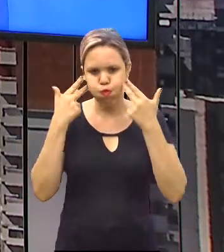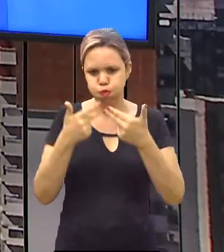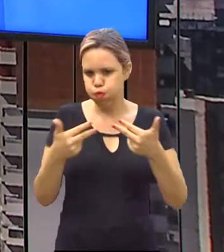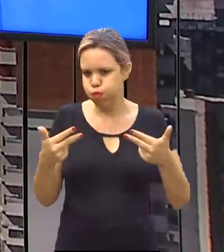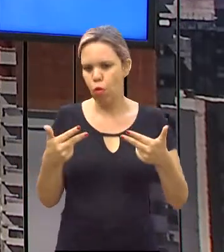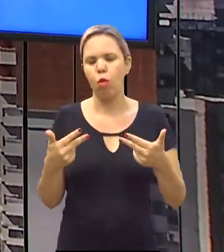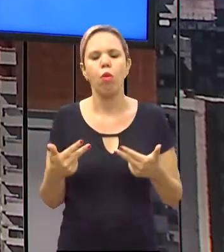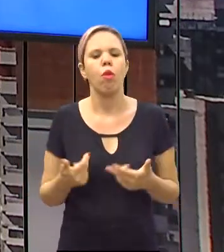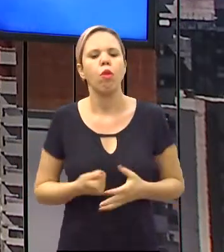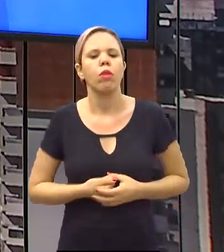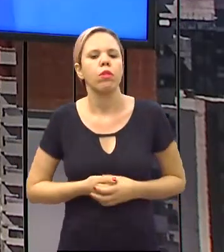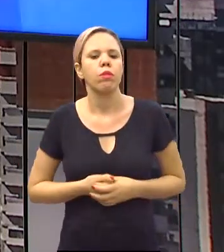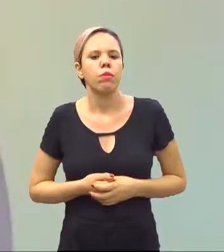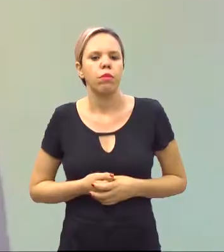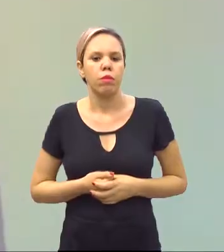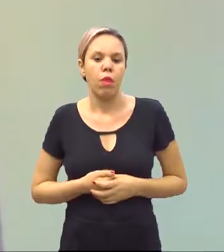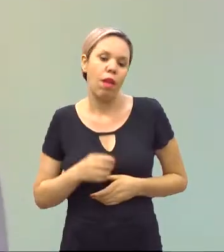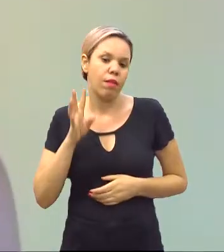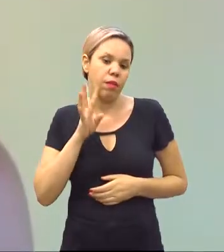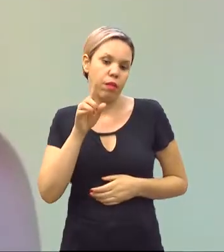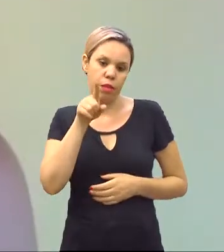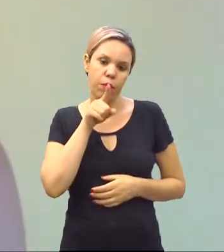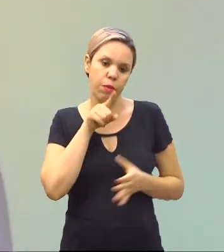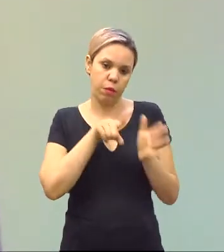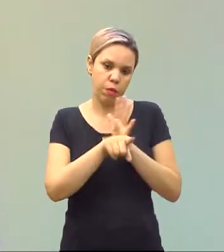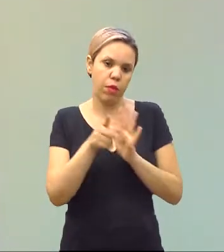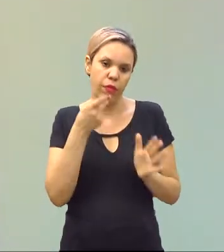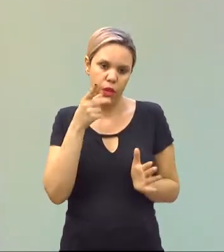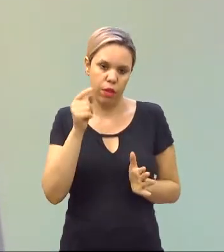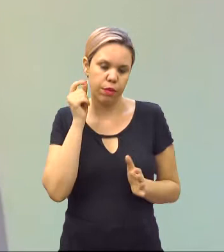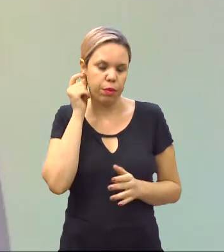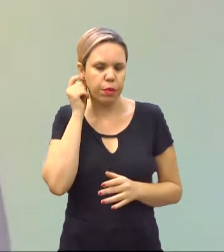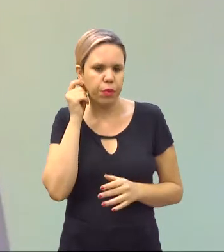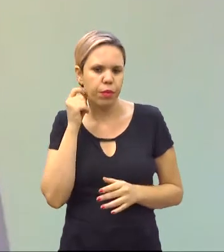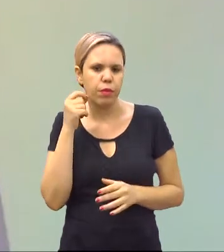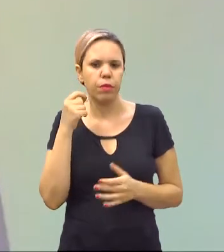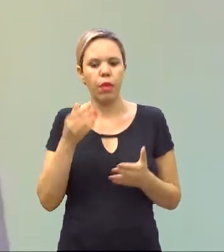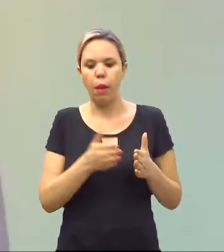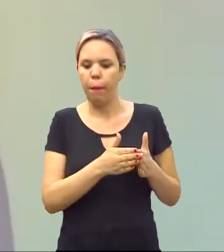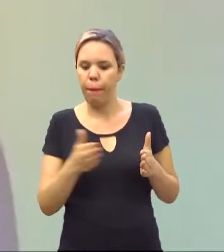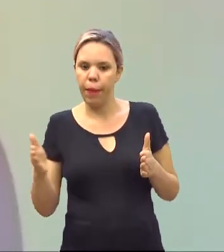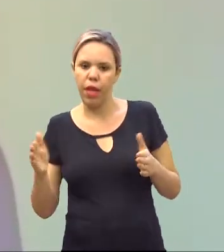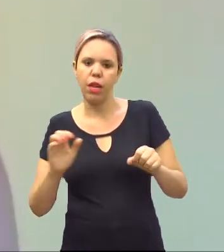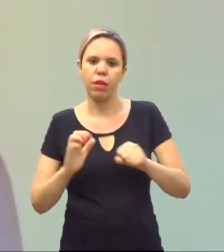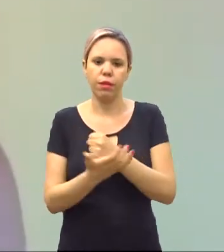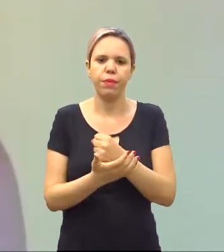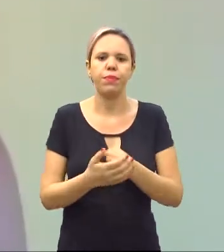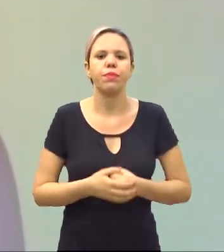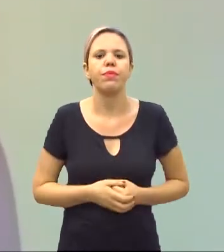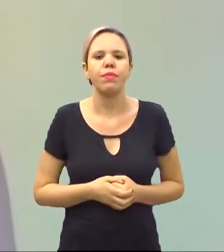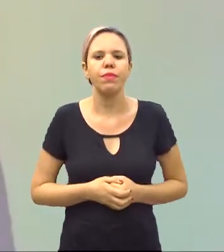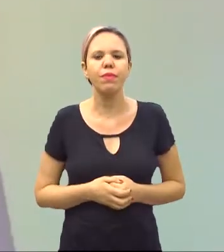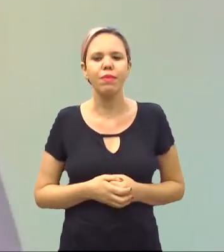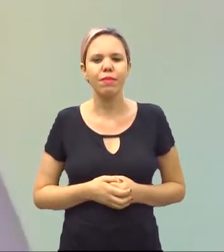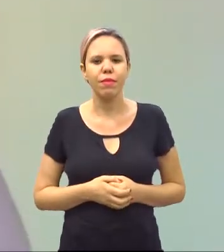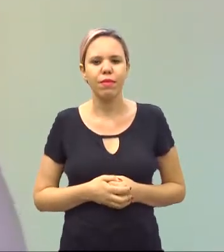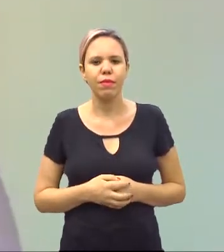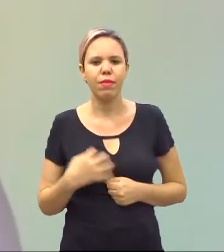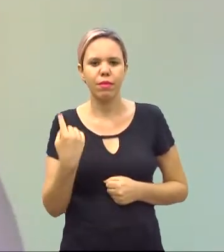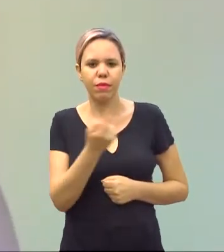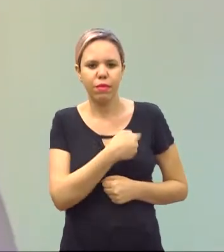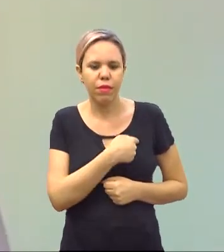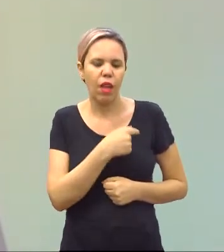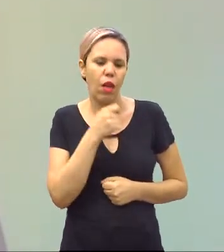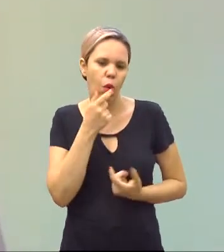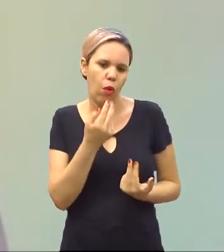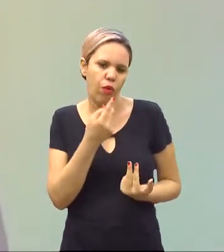orgânicos. Foi bem legal você ter comentado aí sobre esse período de pandemia, Mirna. Nós,